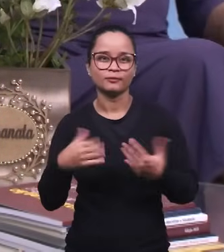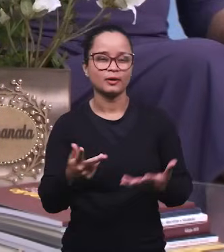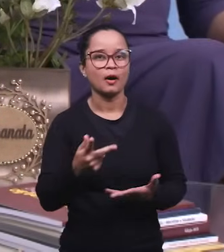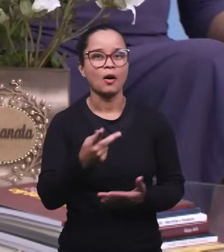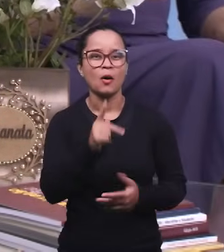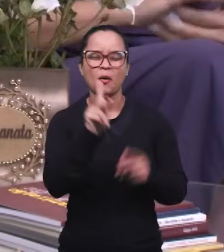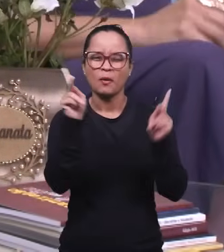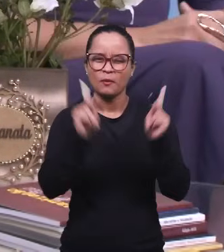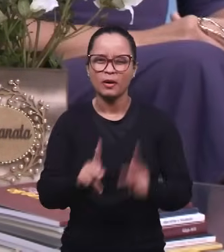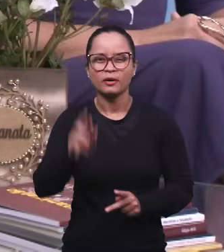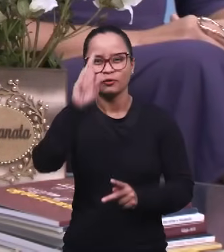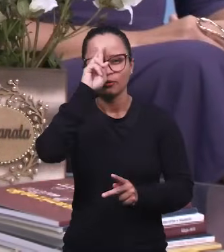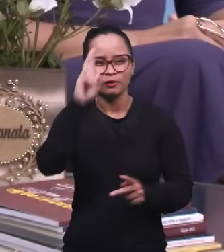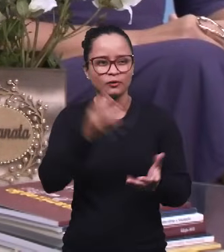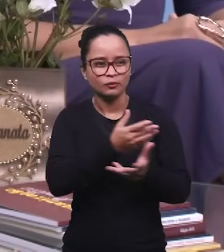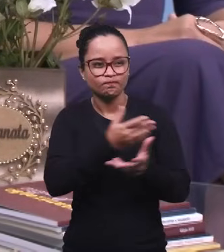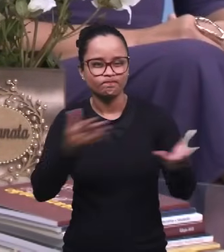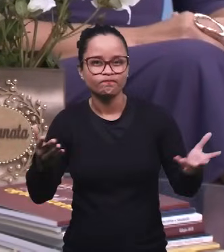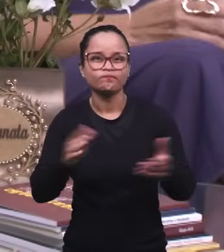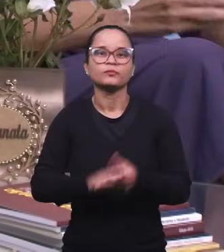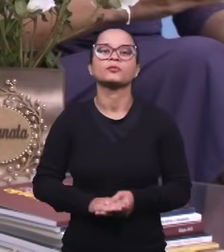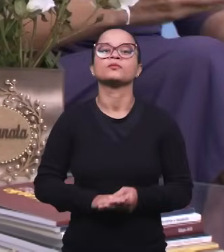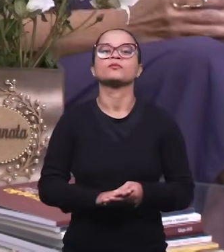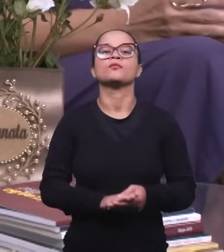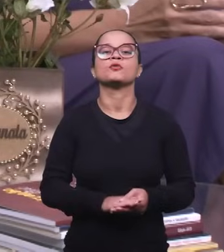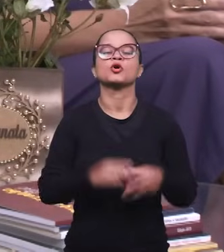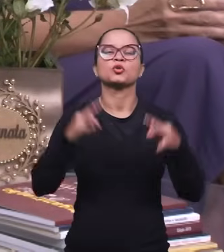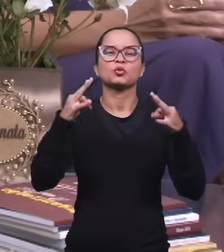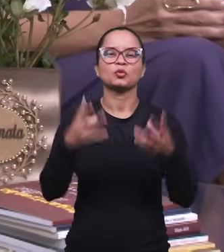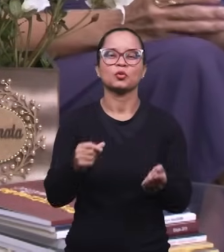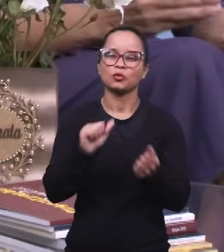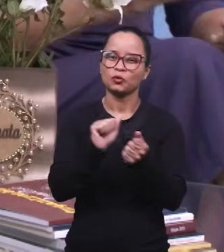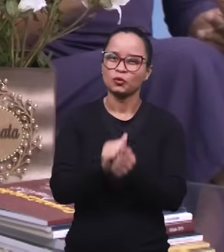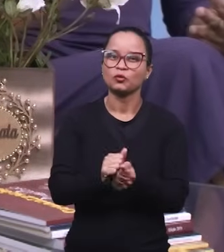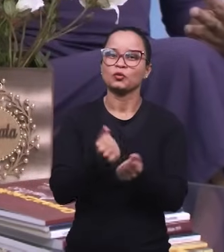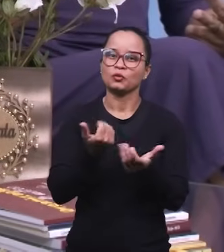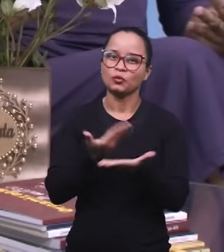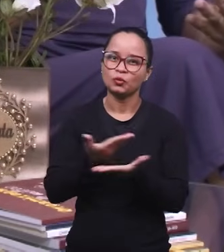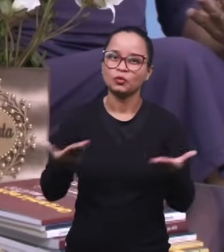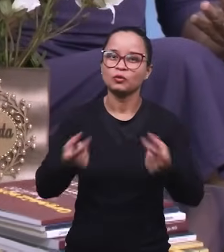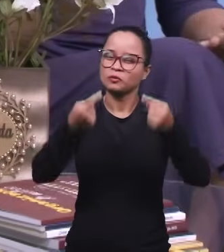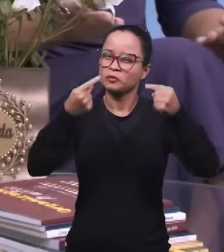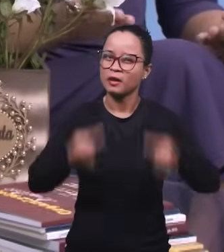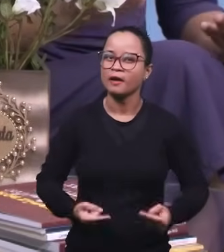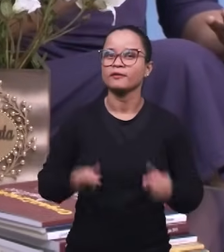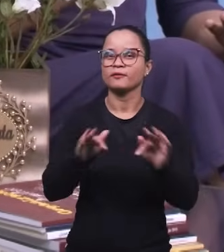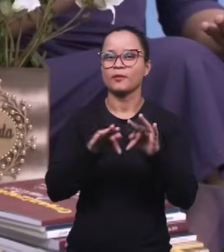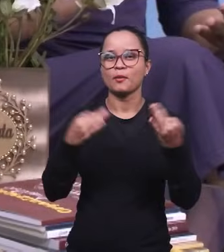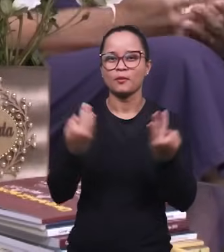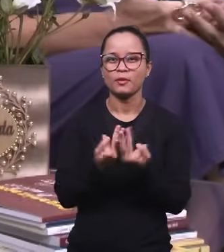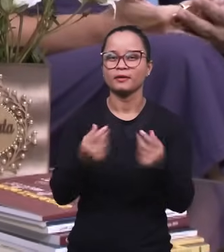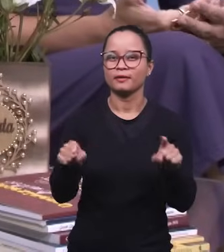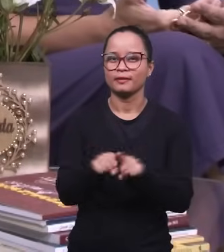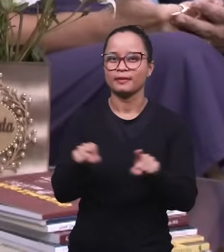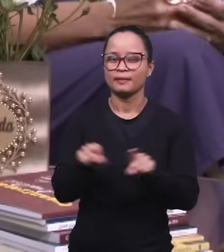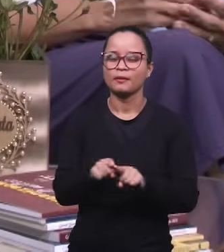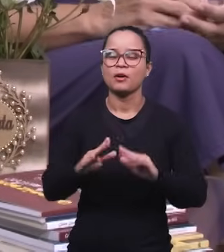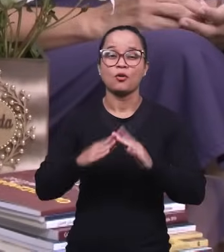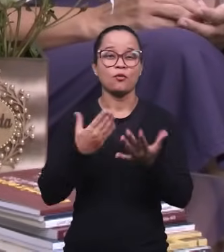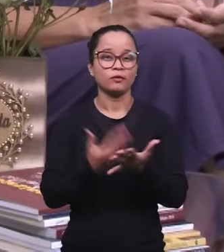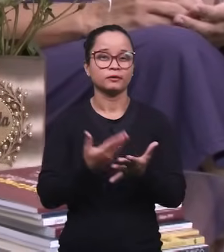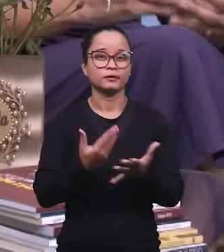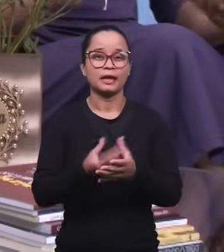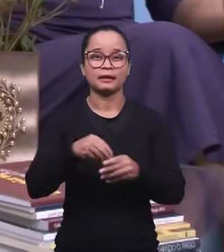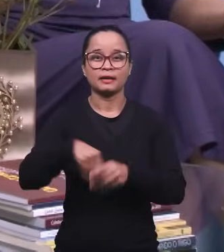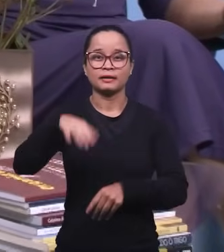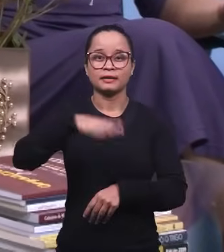paz do Senhor a todos que nos acompanham. É uma alegria estarmos juntas para conversar sobre os desafios das famílias e das escolas no ensino